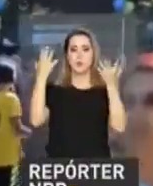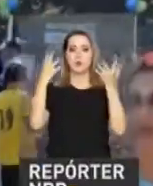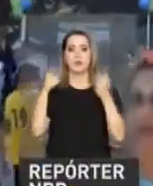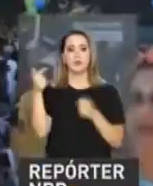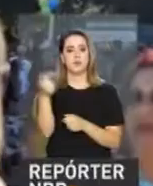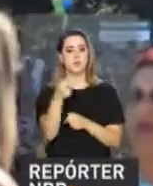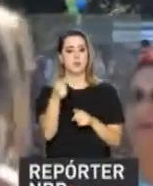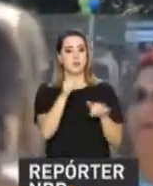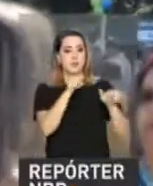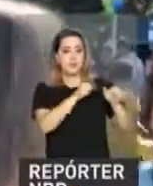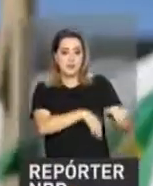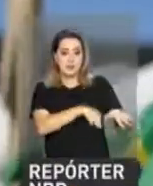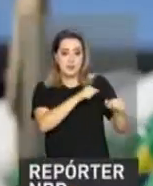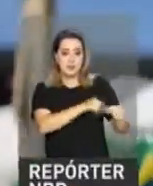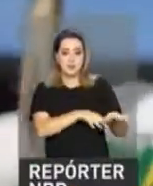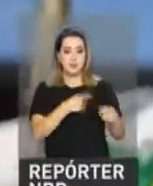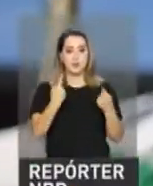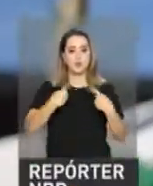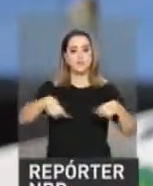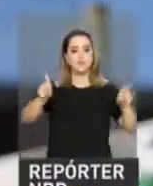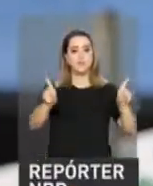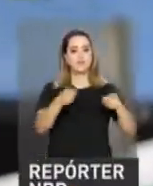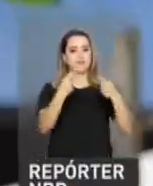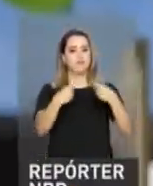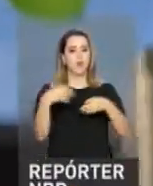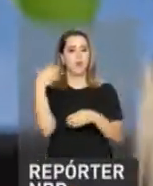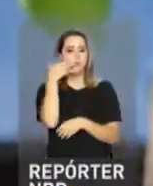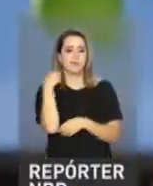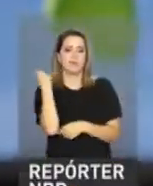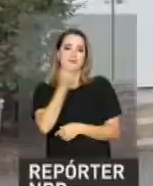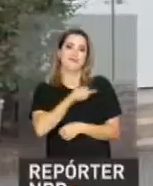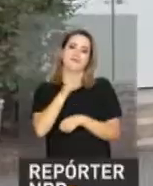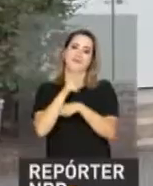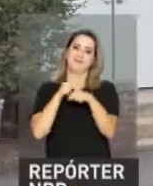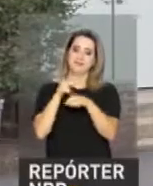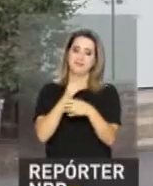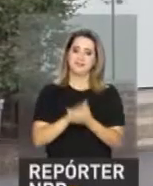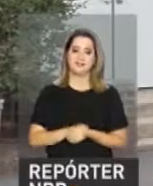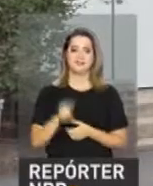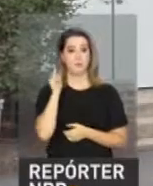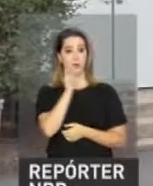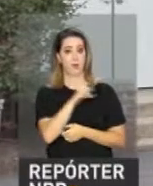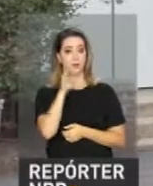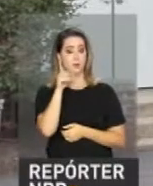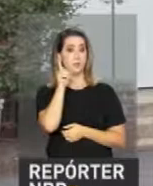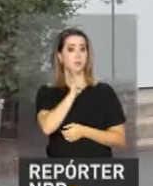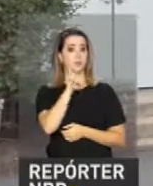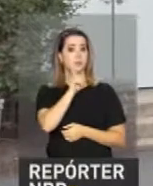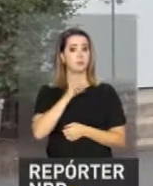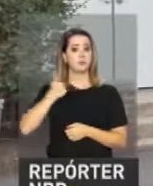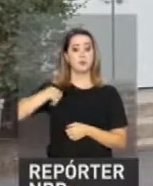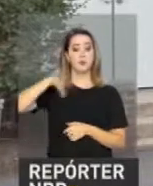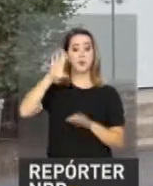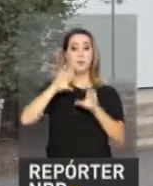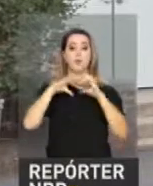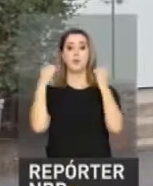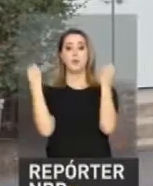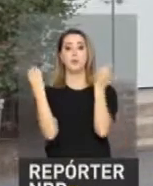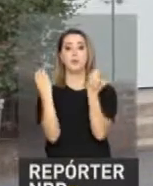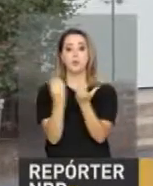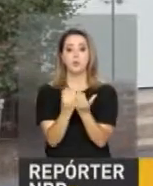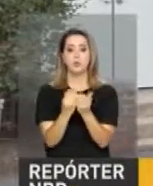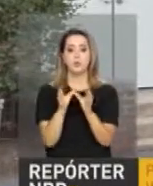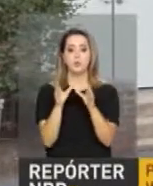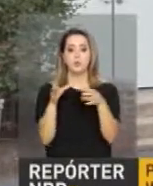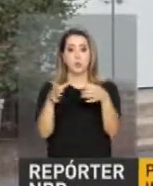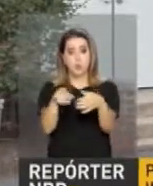o 7 de setembro com a música e as cores do nosso país. Os Estados Unidos têm a maior comunidade de brasileiros fora